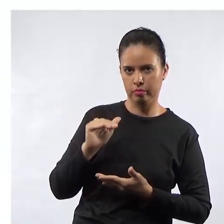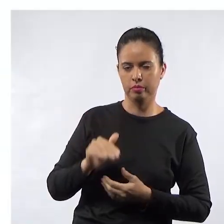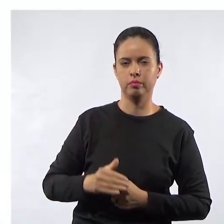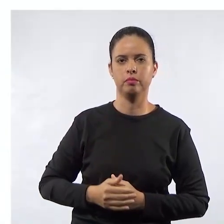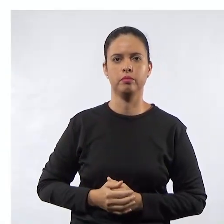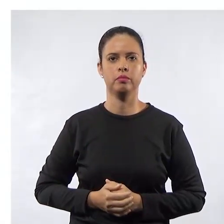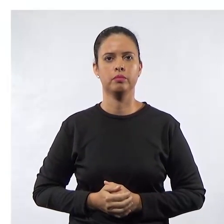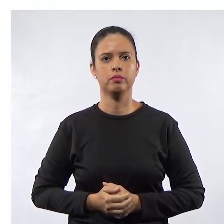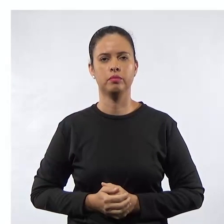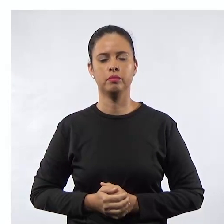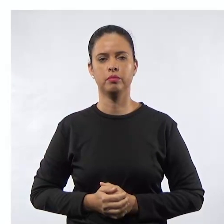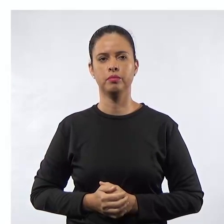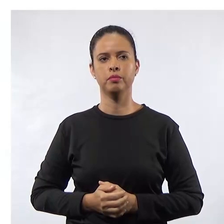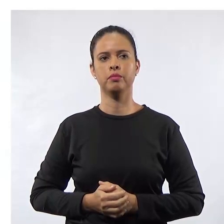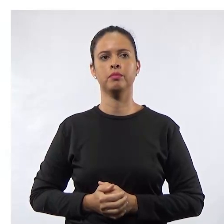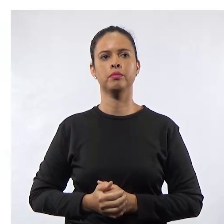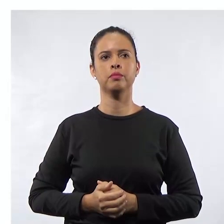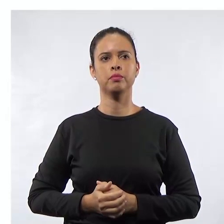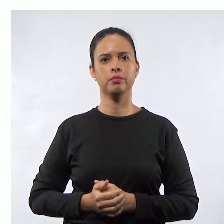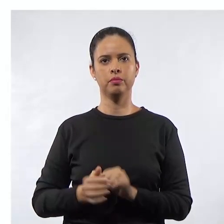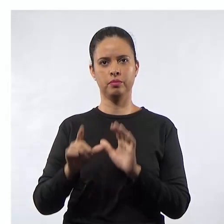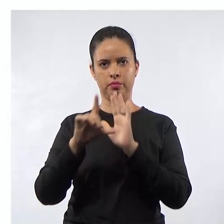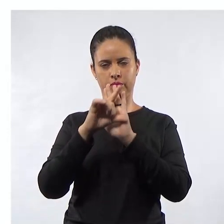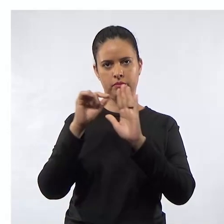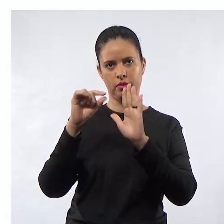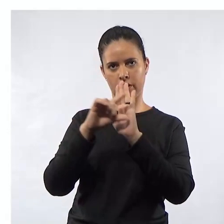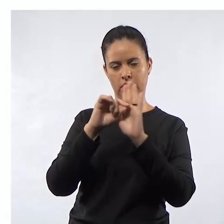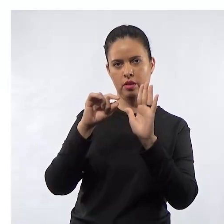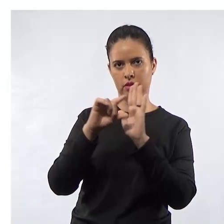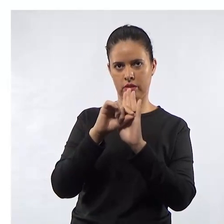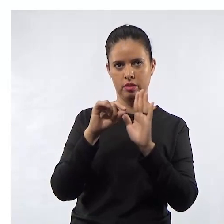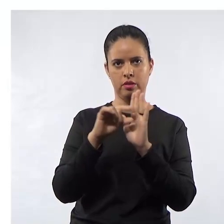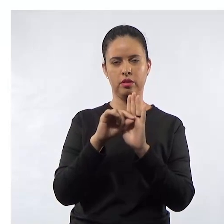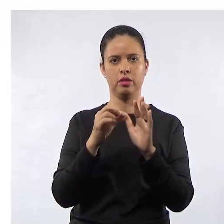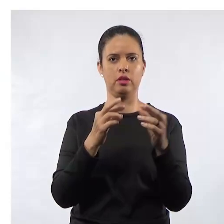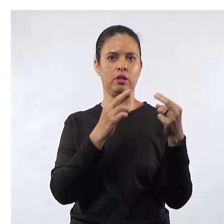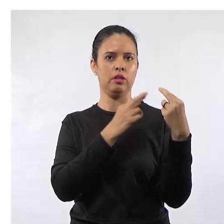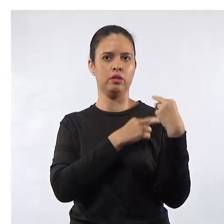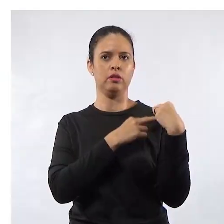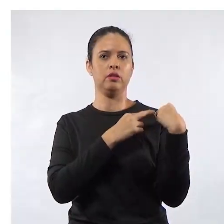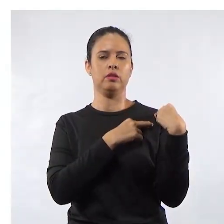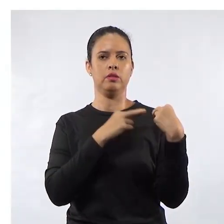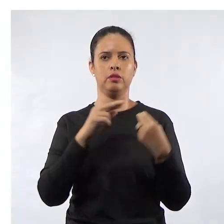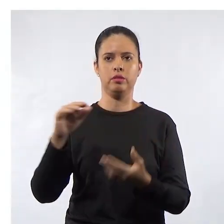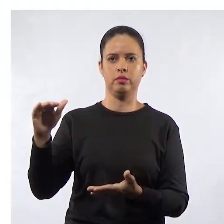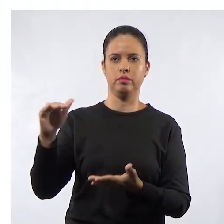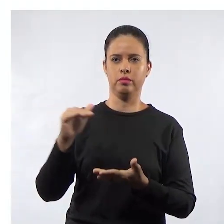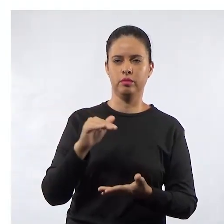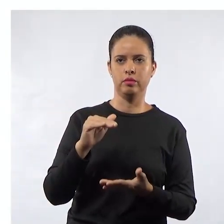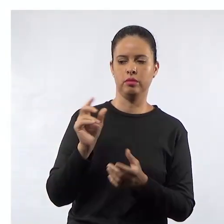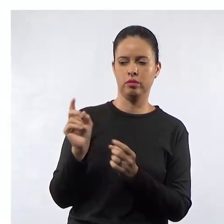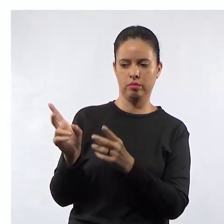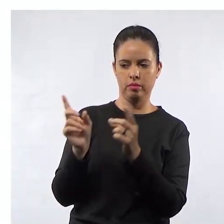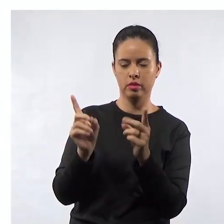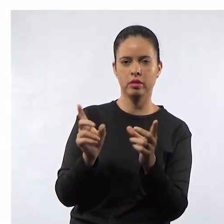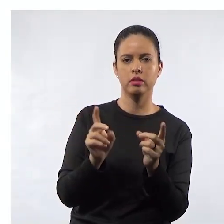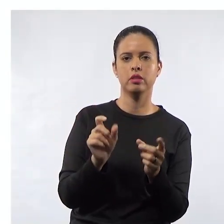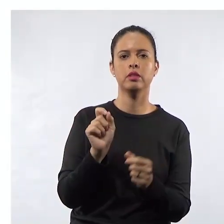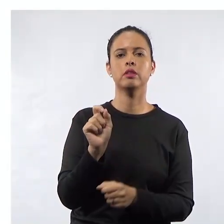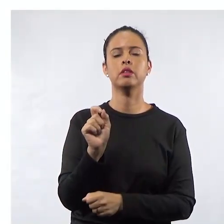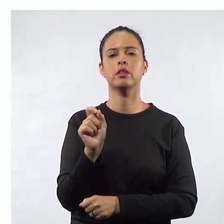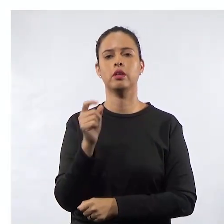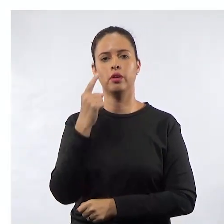certo? Vamos continuando aqui. Ainda vou falar das responsabilidades dos comerciantes,